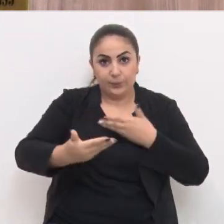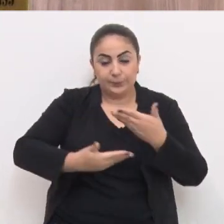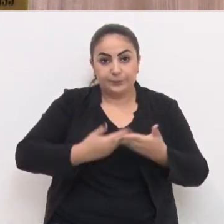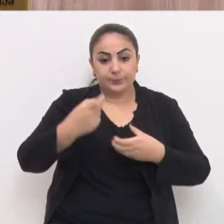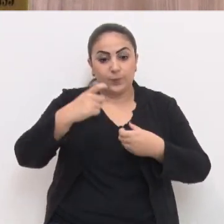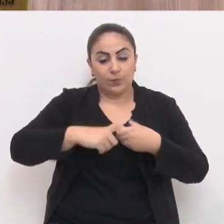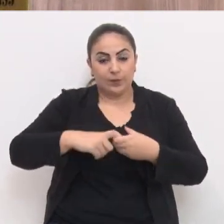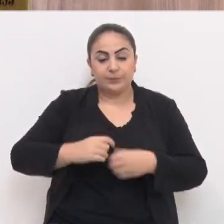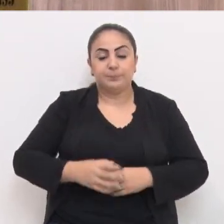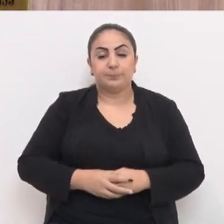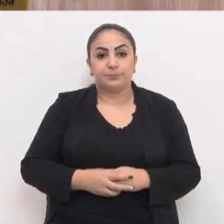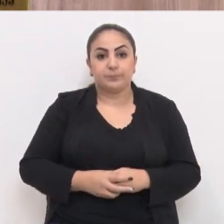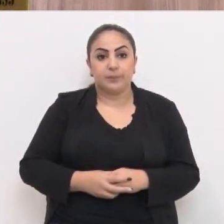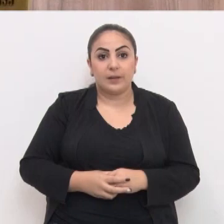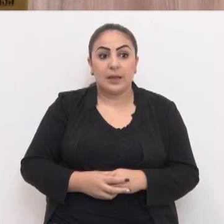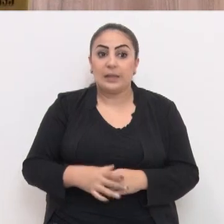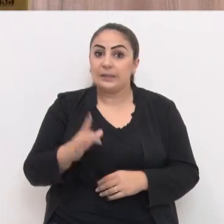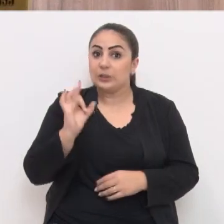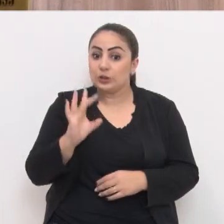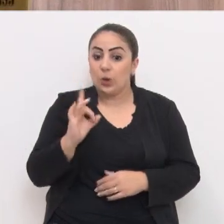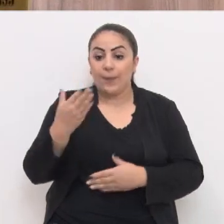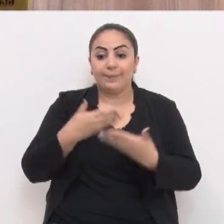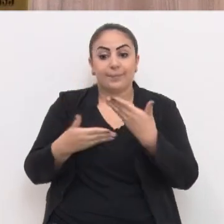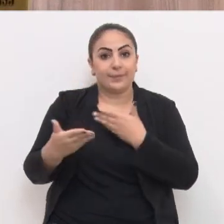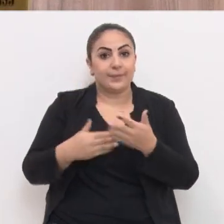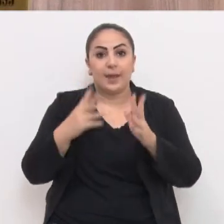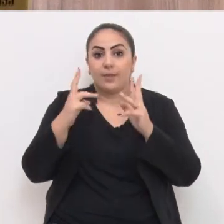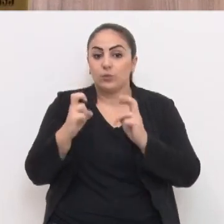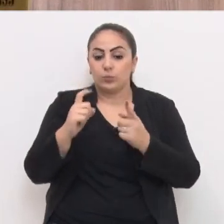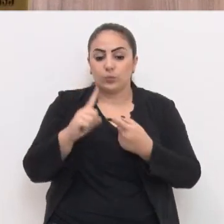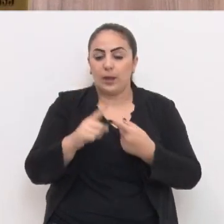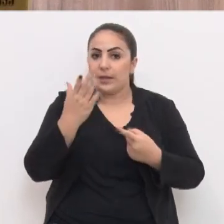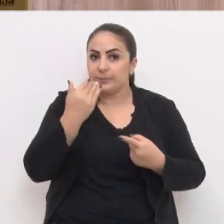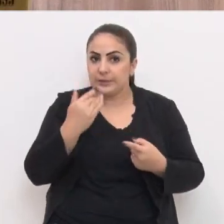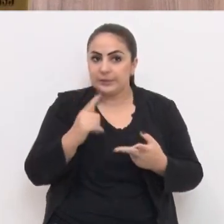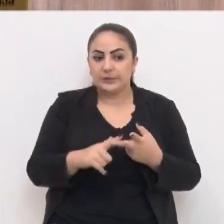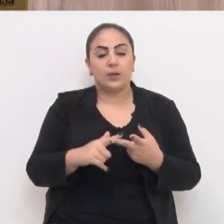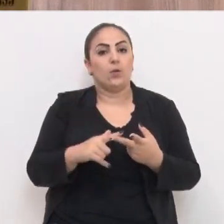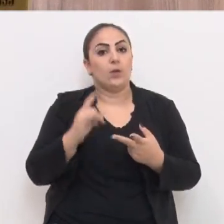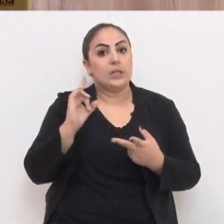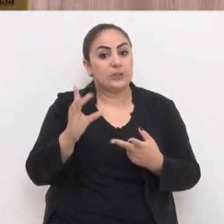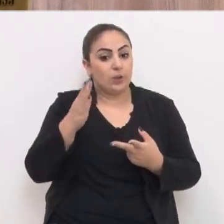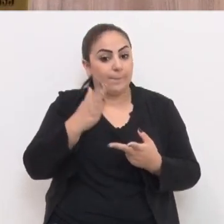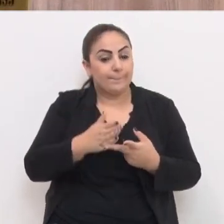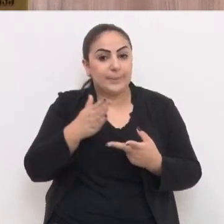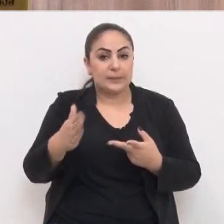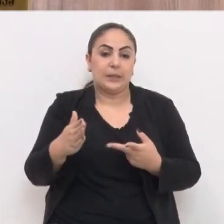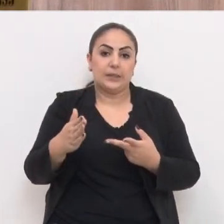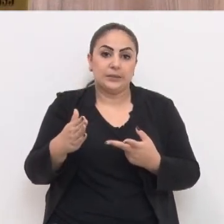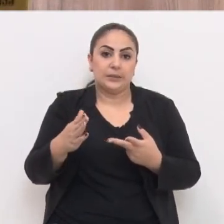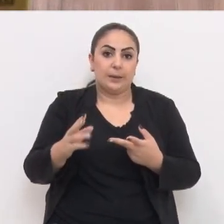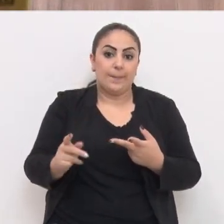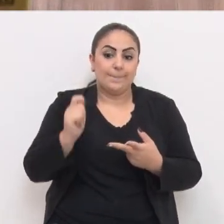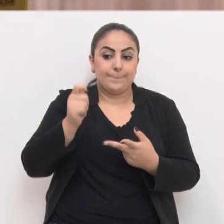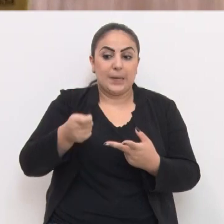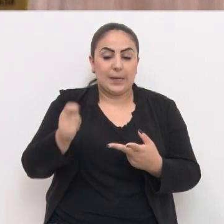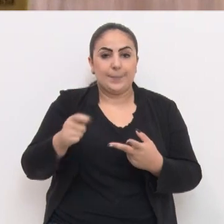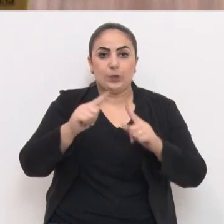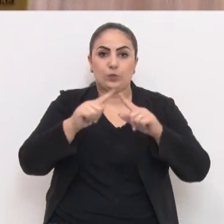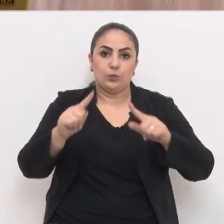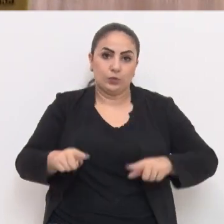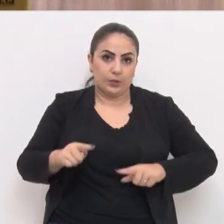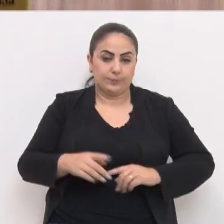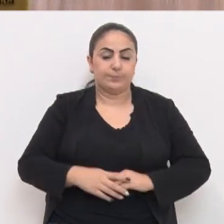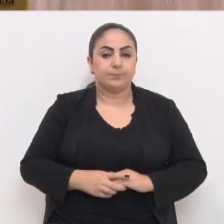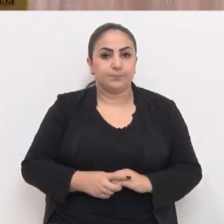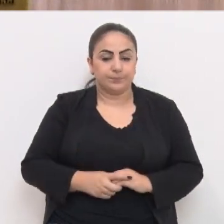desses convênios, eles assistem apenas à questão da alimentação e parte do pagamento